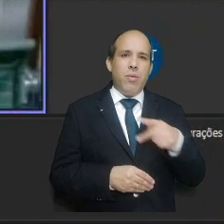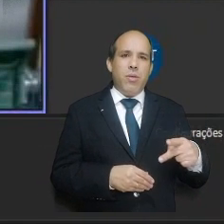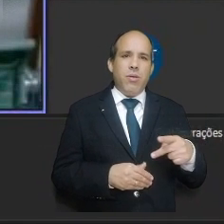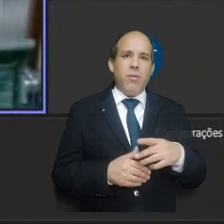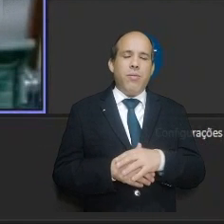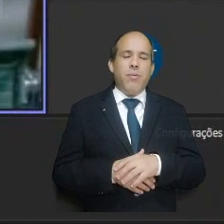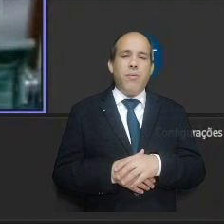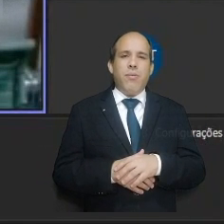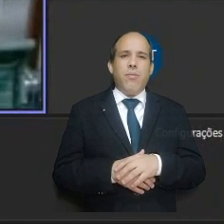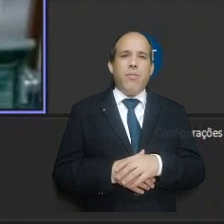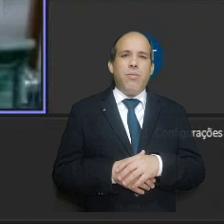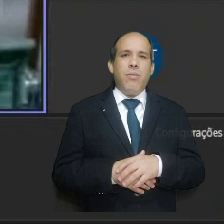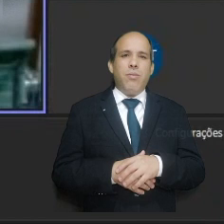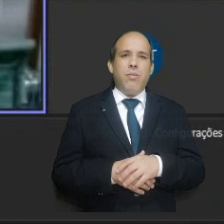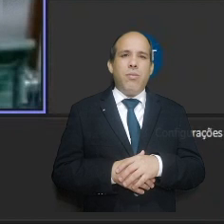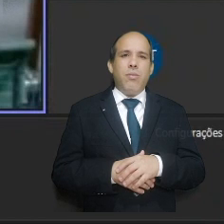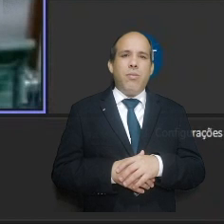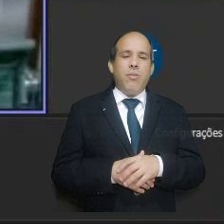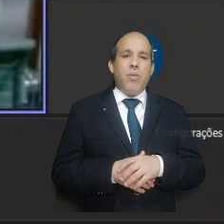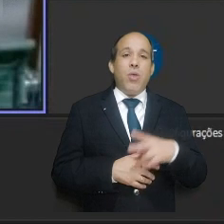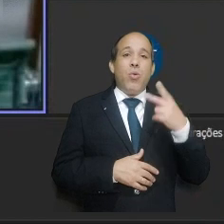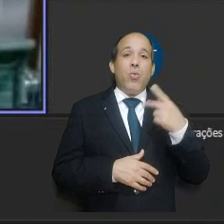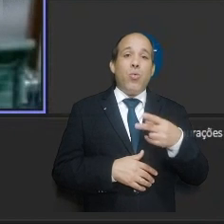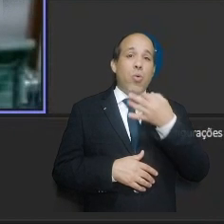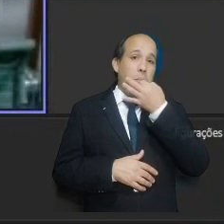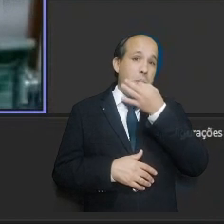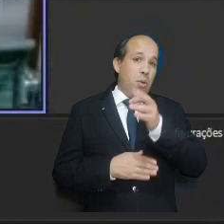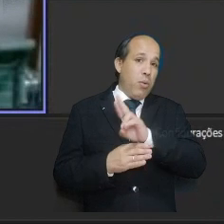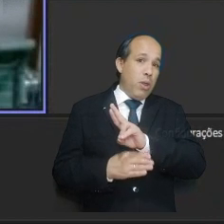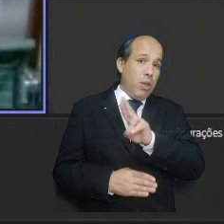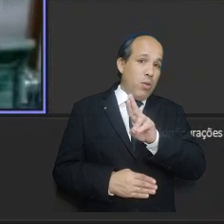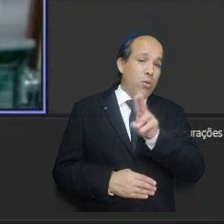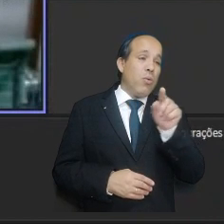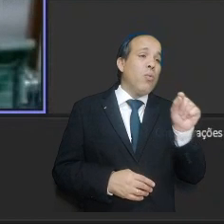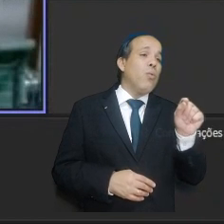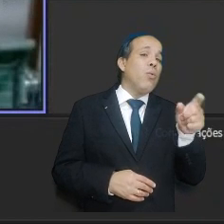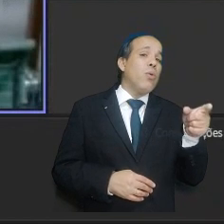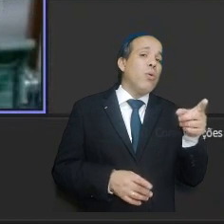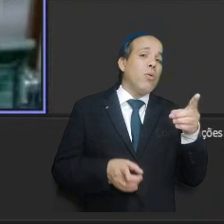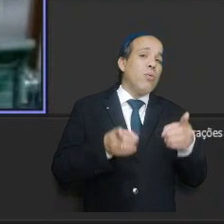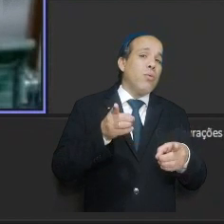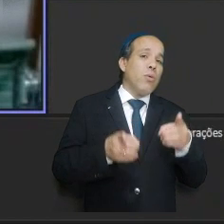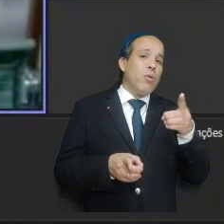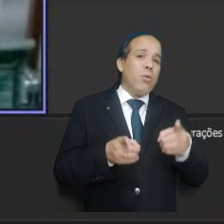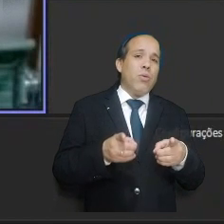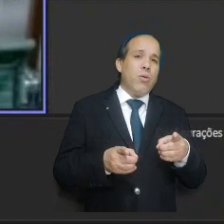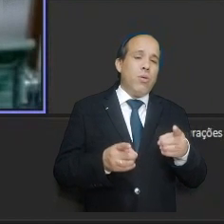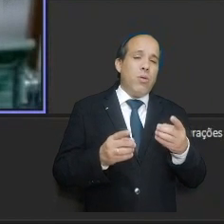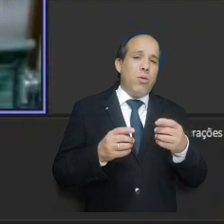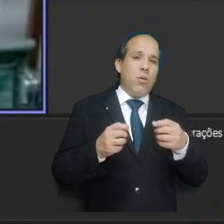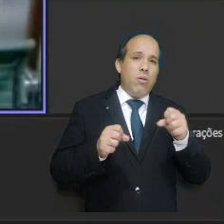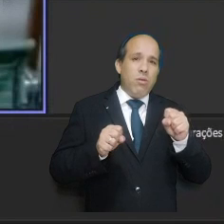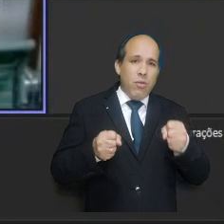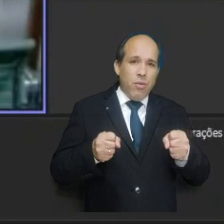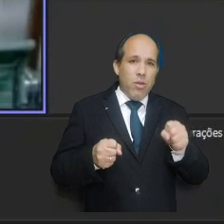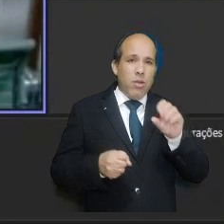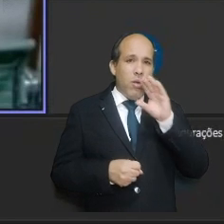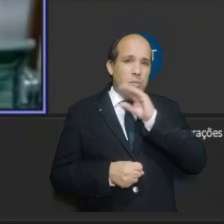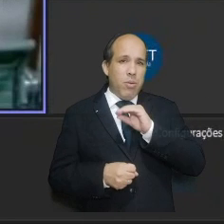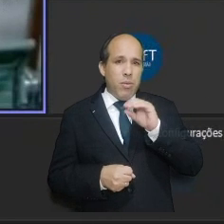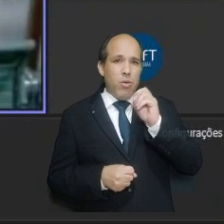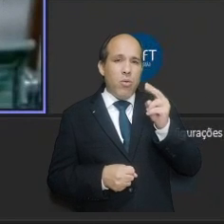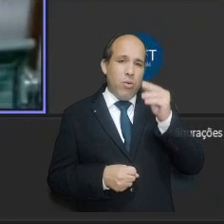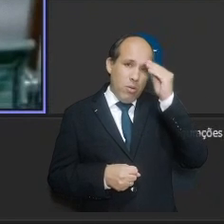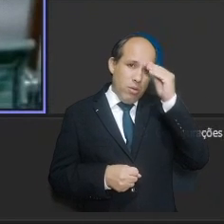como voto, senhor presidente. Doutor Emily, diante aí da manifestação do eminente relator, Vossa Excelência quer fazer